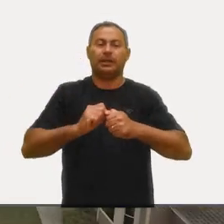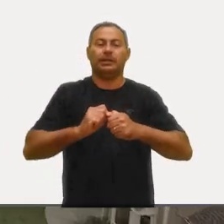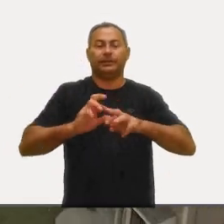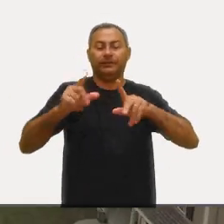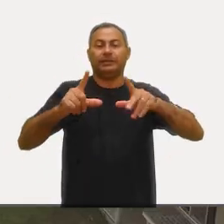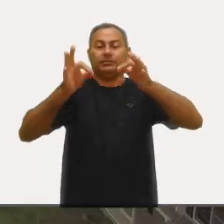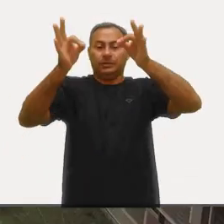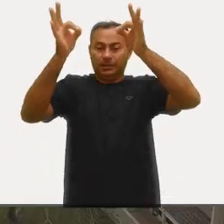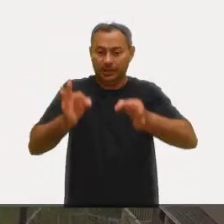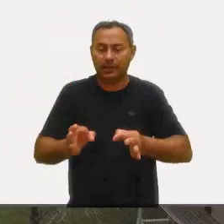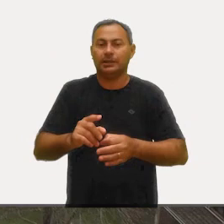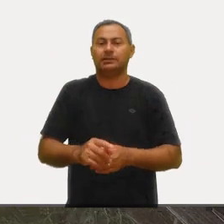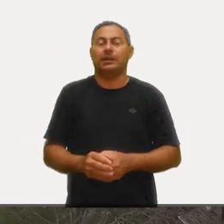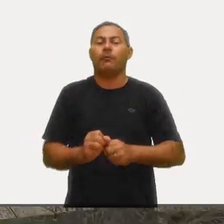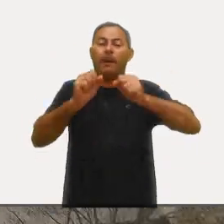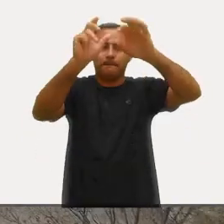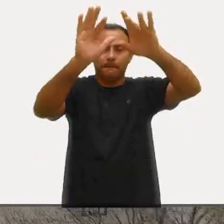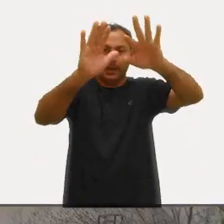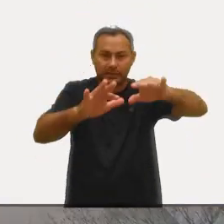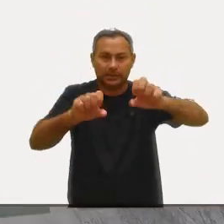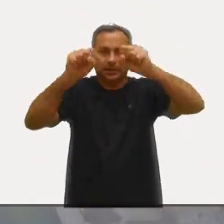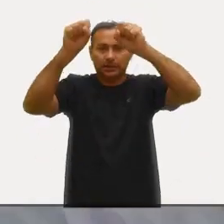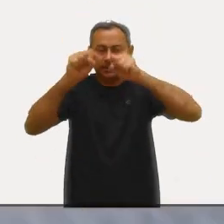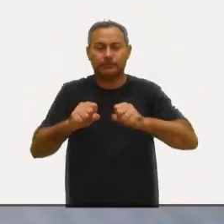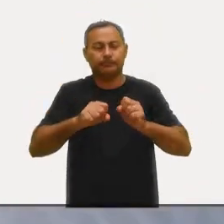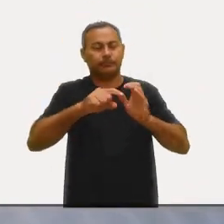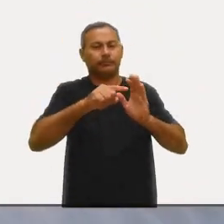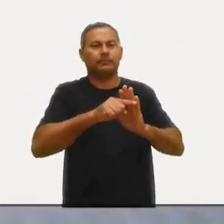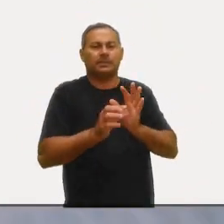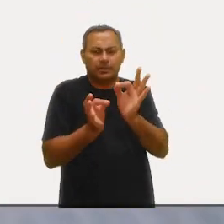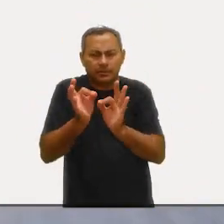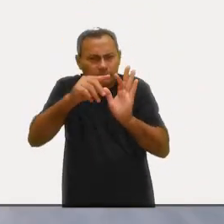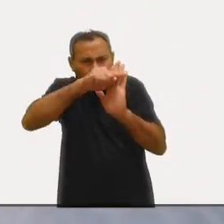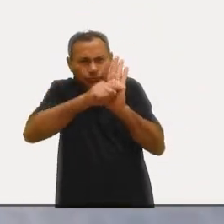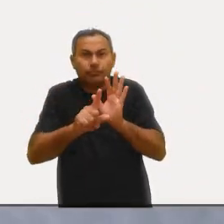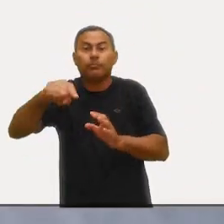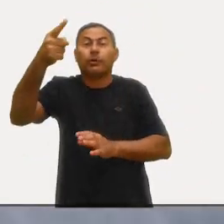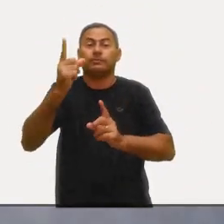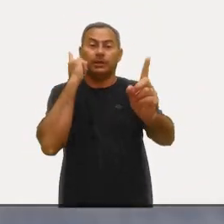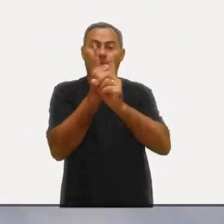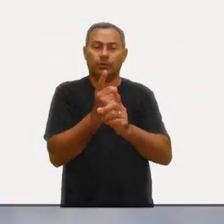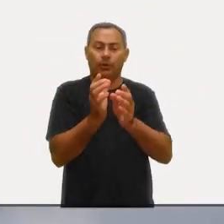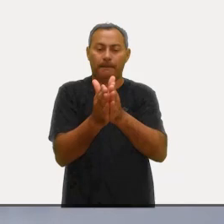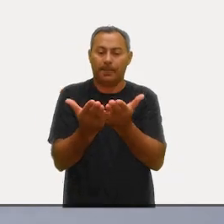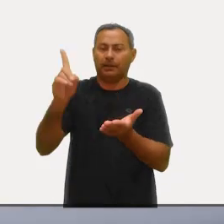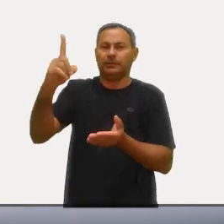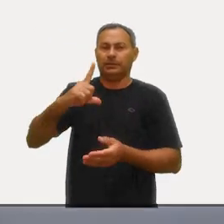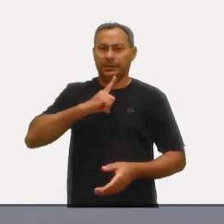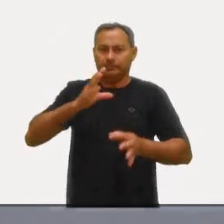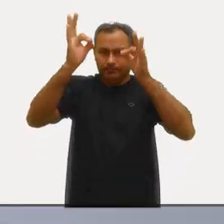fazer diferença, somos chamados para ser uma bênção. Programe-se para estar conosco no próximo